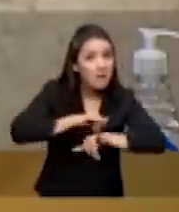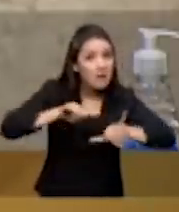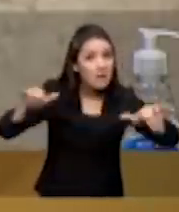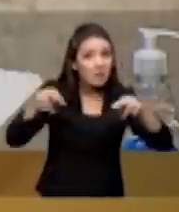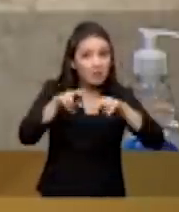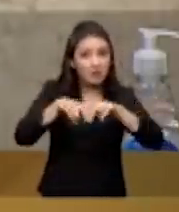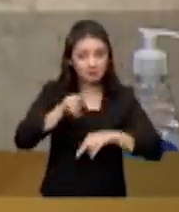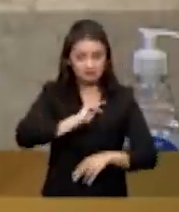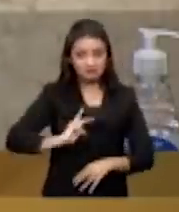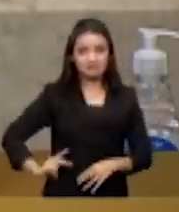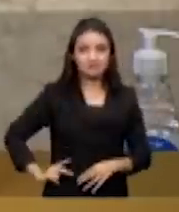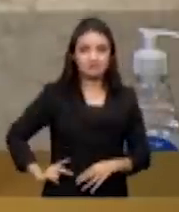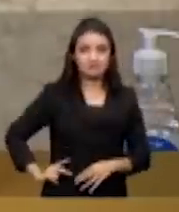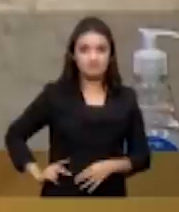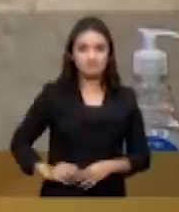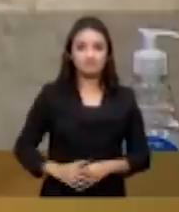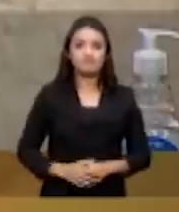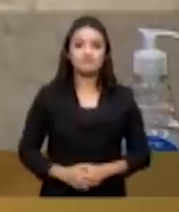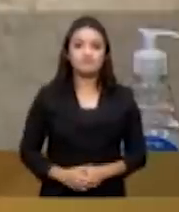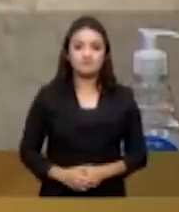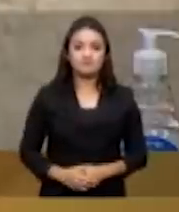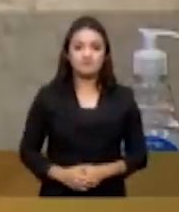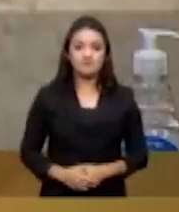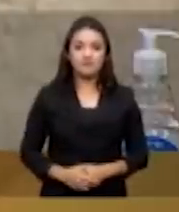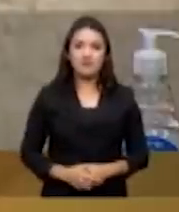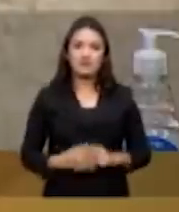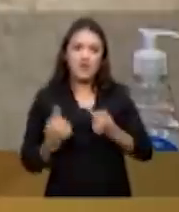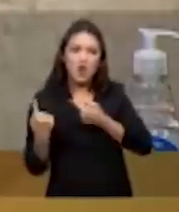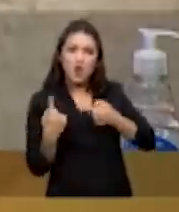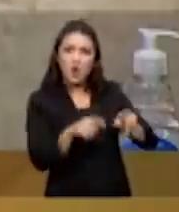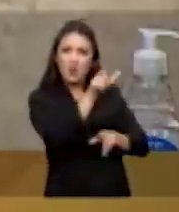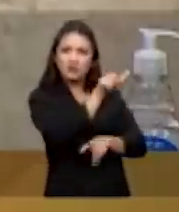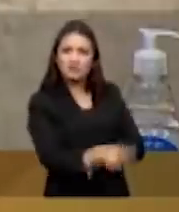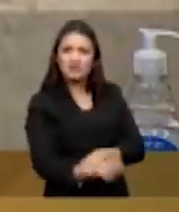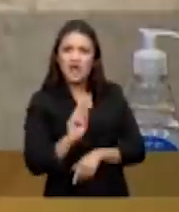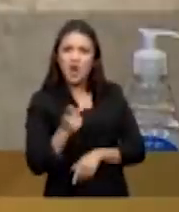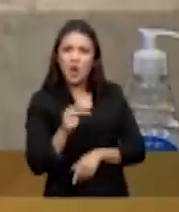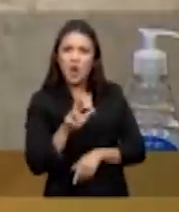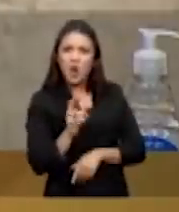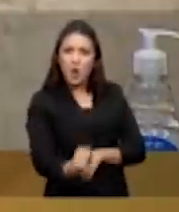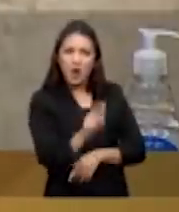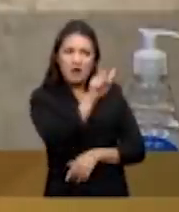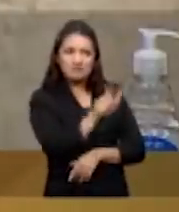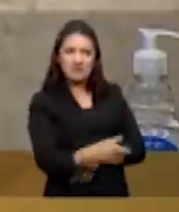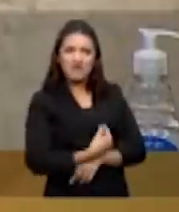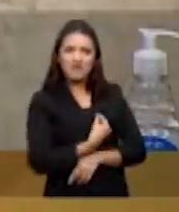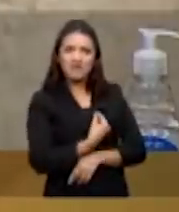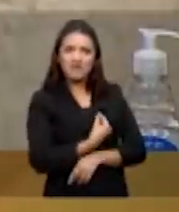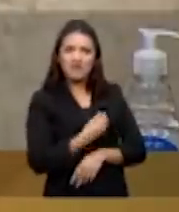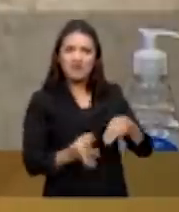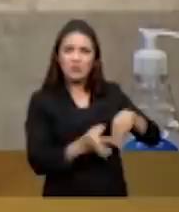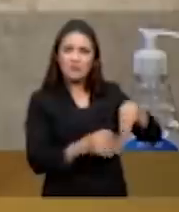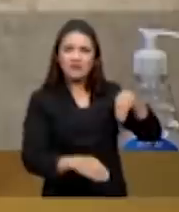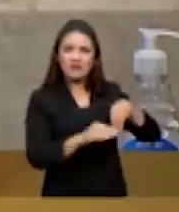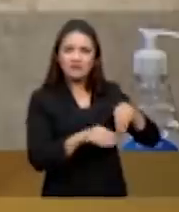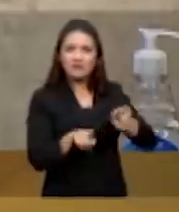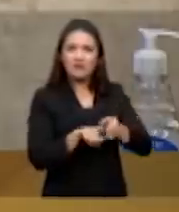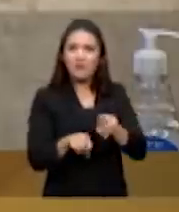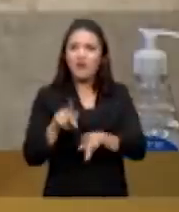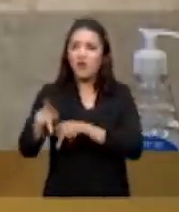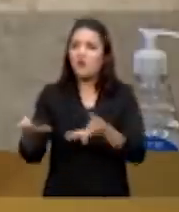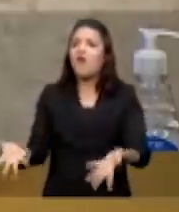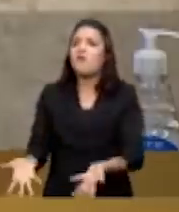nação. Ofender a honra dos ministros incitar a população a